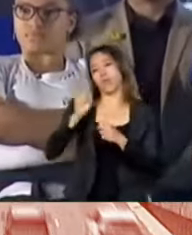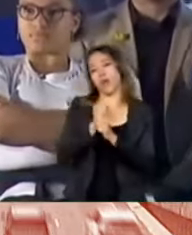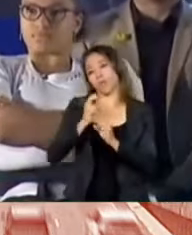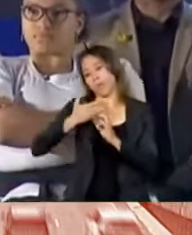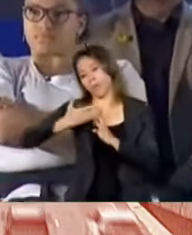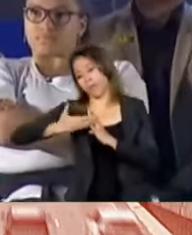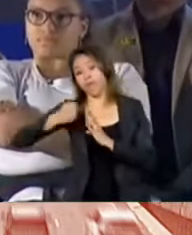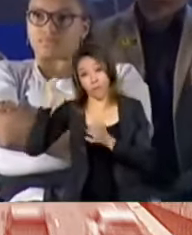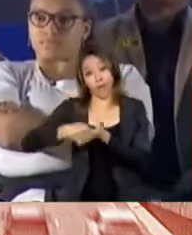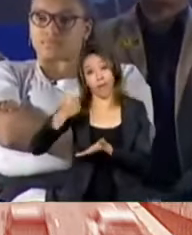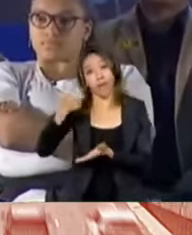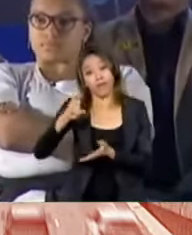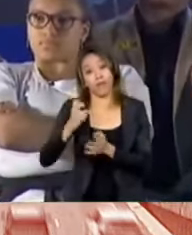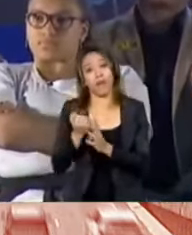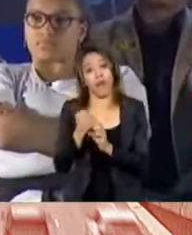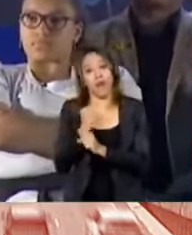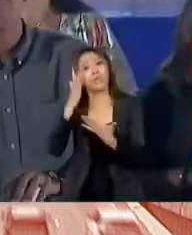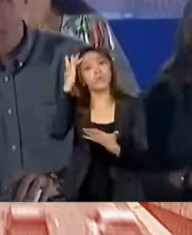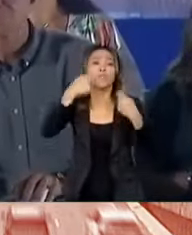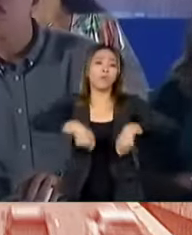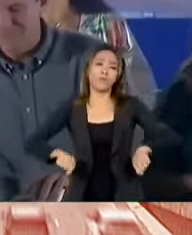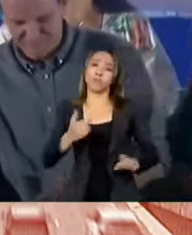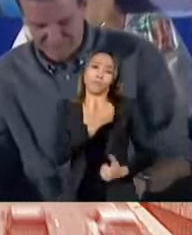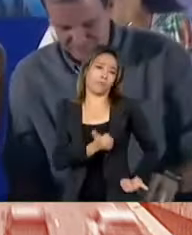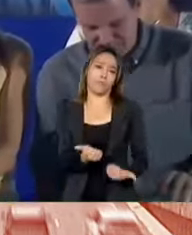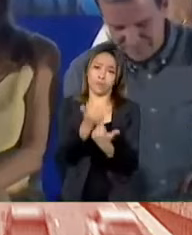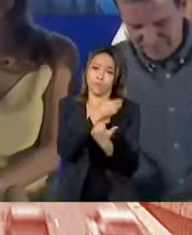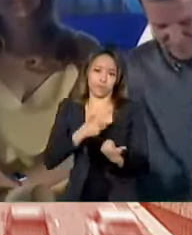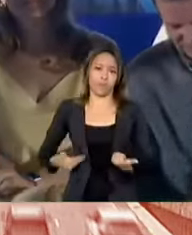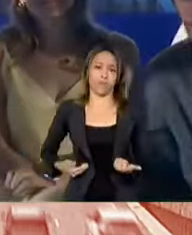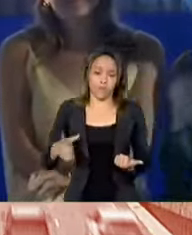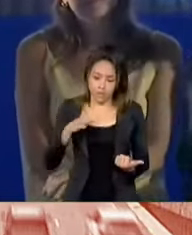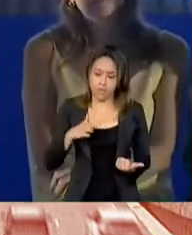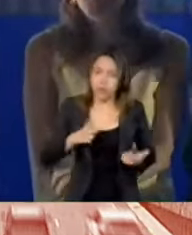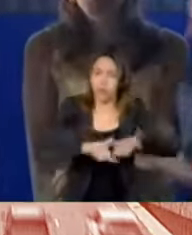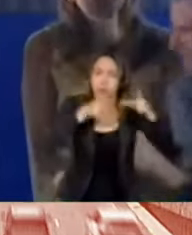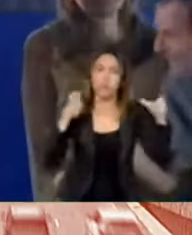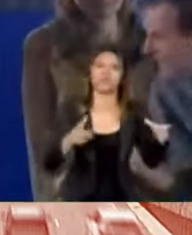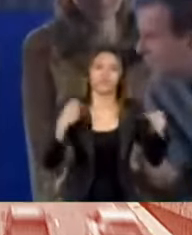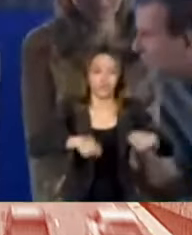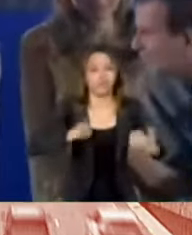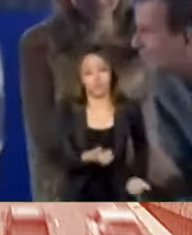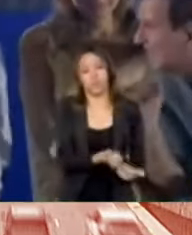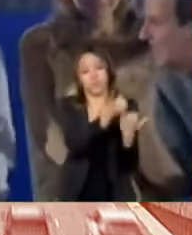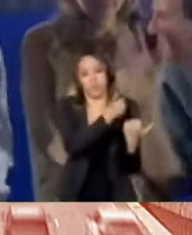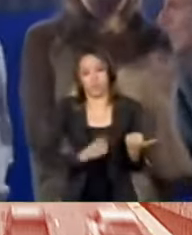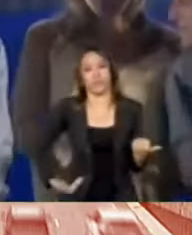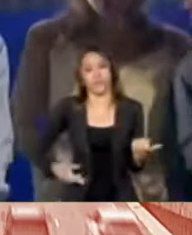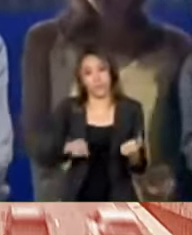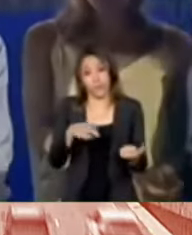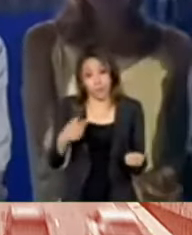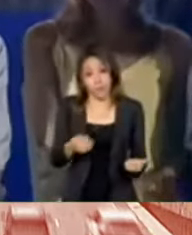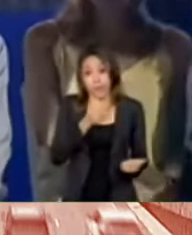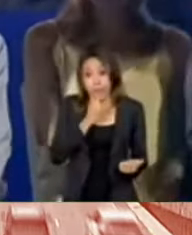o Gema, né? Com o Zema lá em Minas. Mas é isso, é o Lula estadista, né? Governando o Brasil, pensando